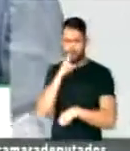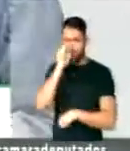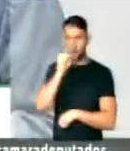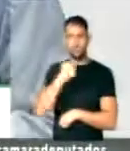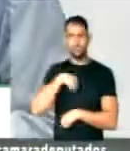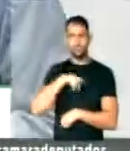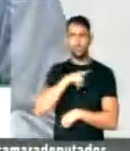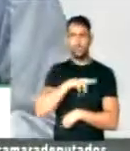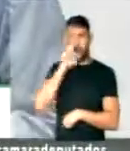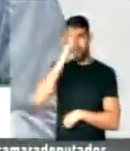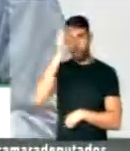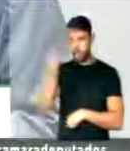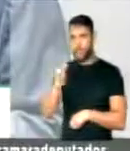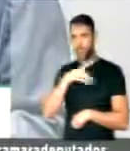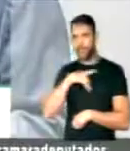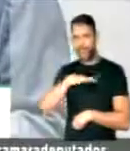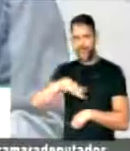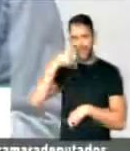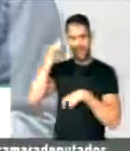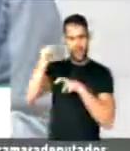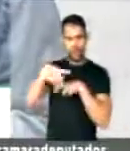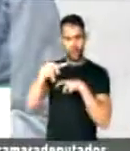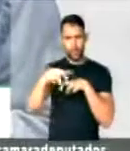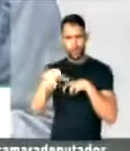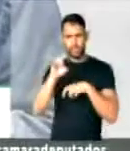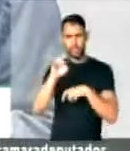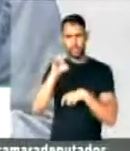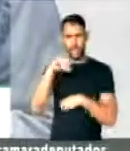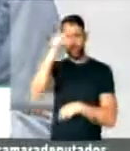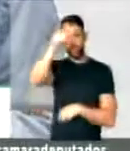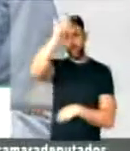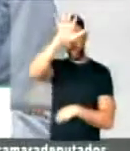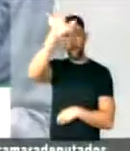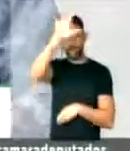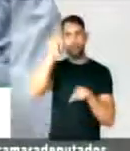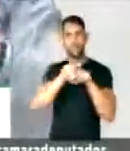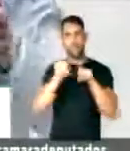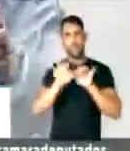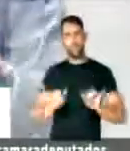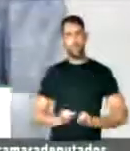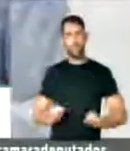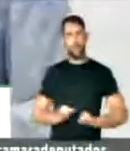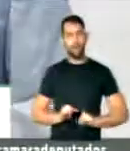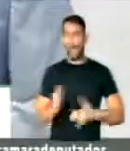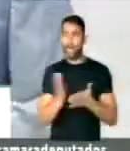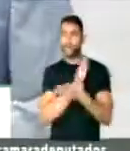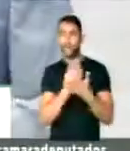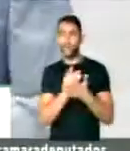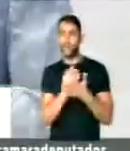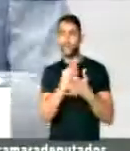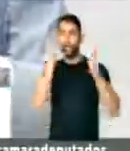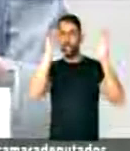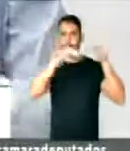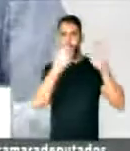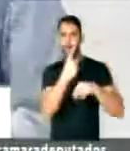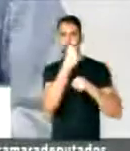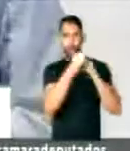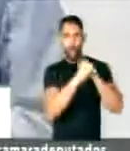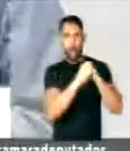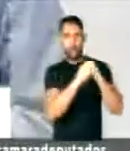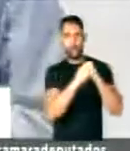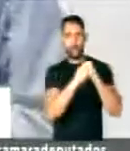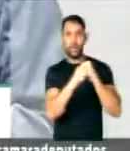você, numa agricultura que, principalmente do semiárido nordestino, que chove um ano e fica 5, 6